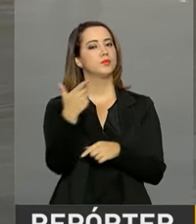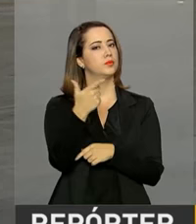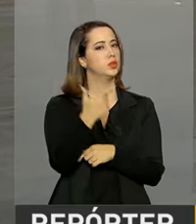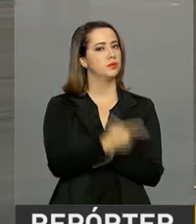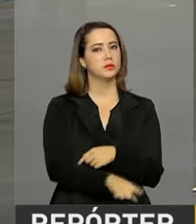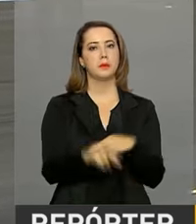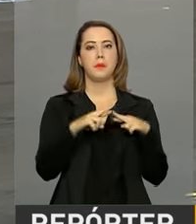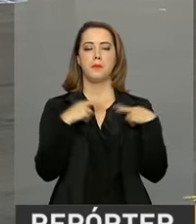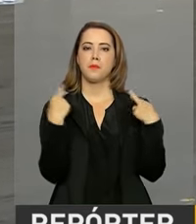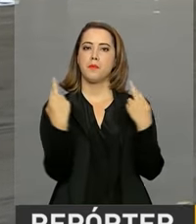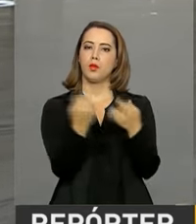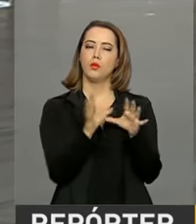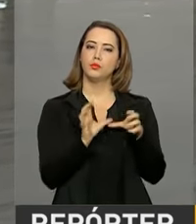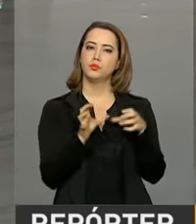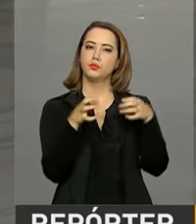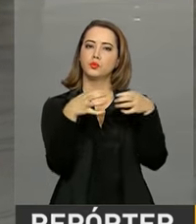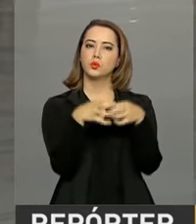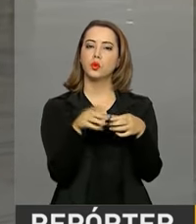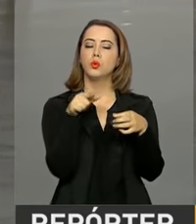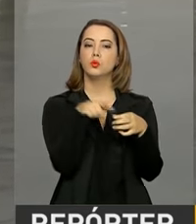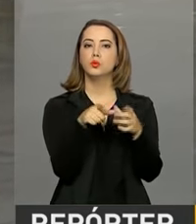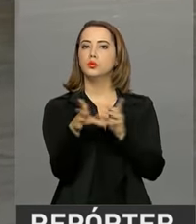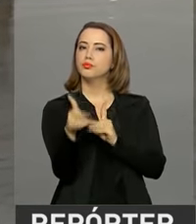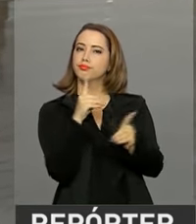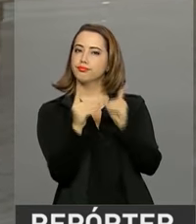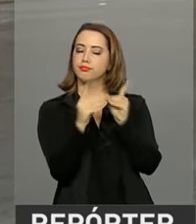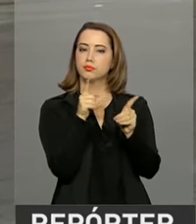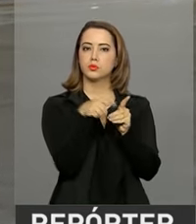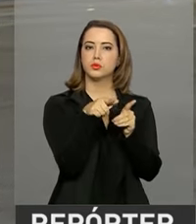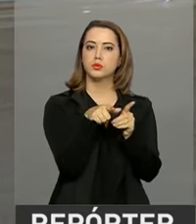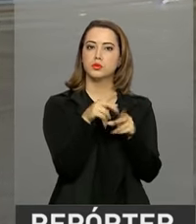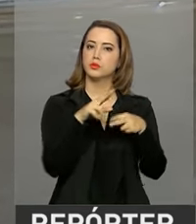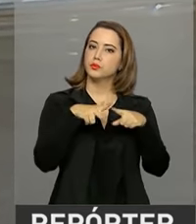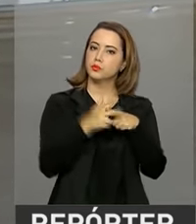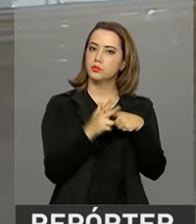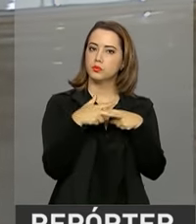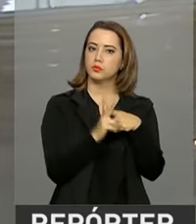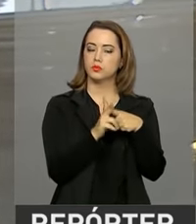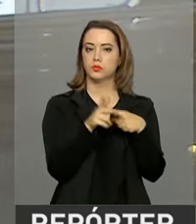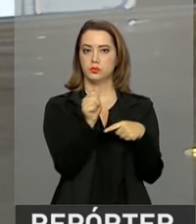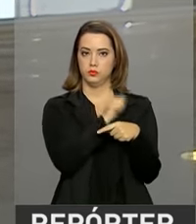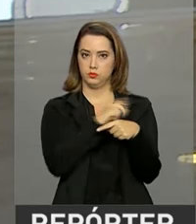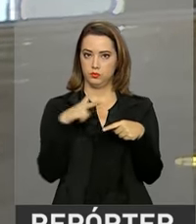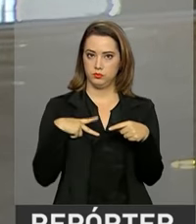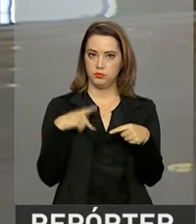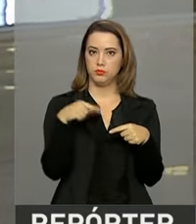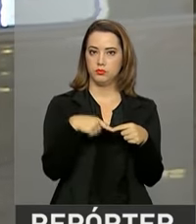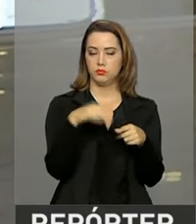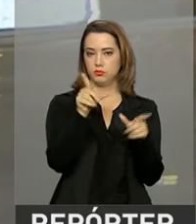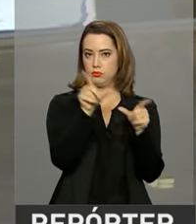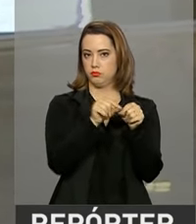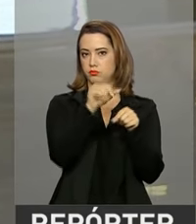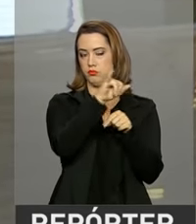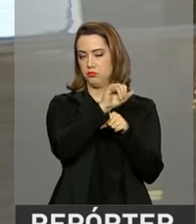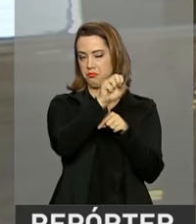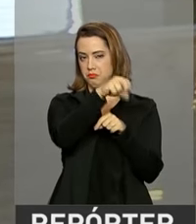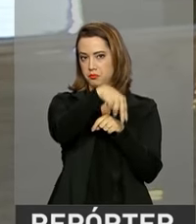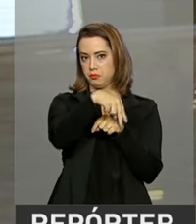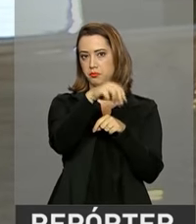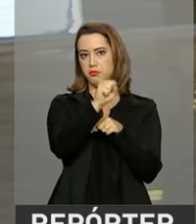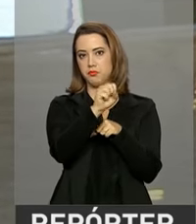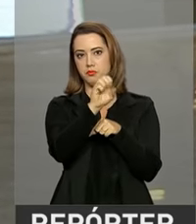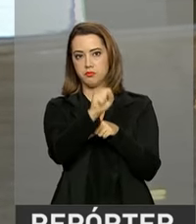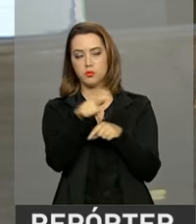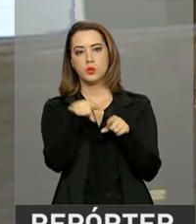de Trabalho que discute a reforma da Previdência Social no país. Neste GT estão as principais